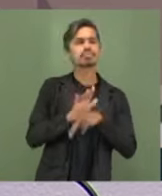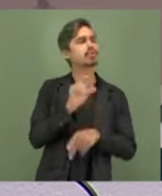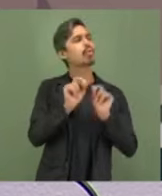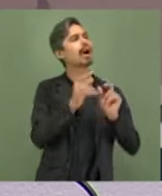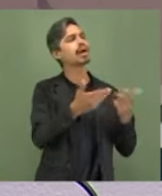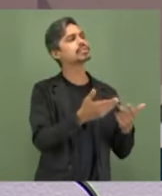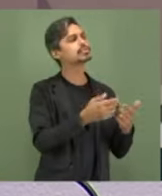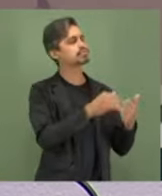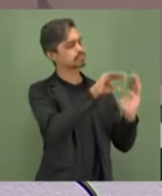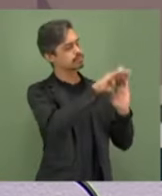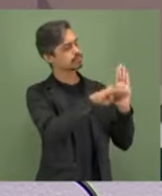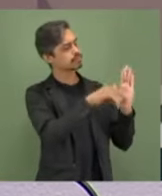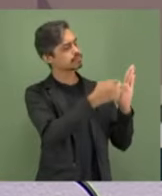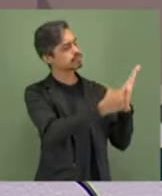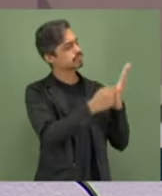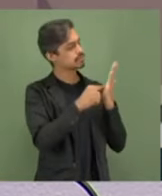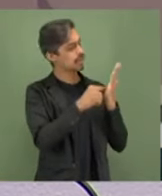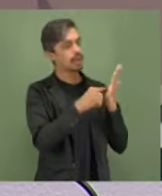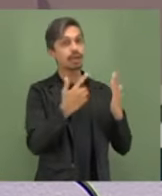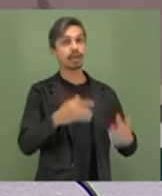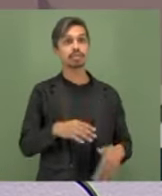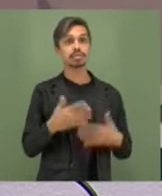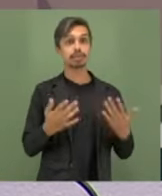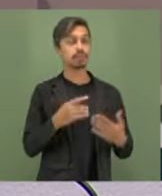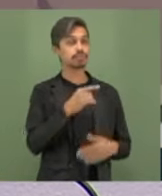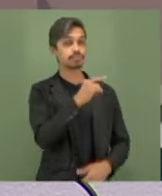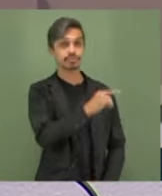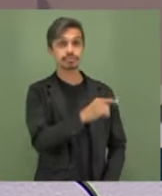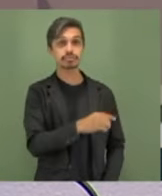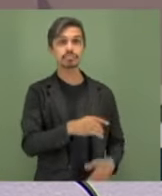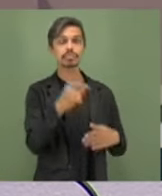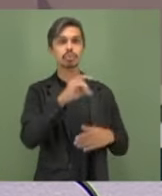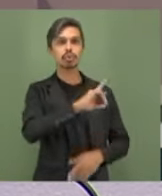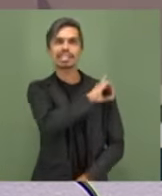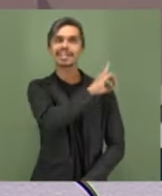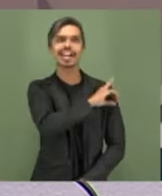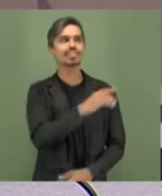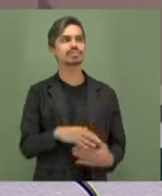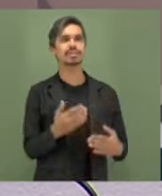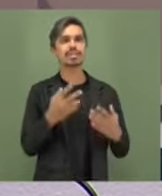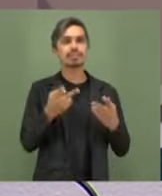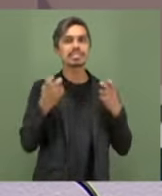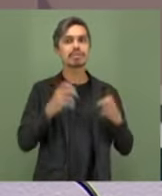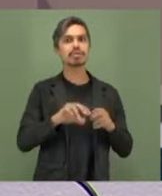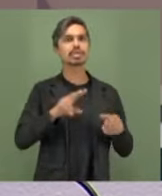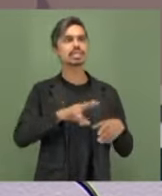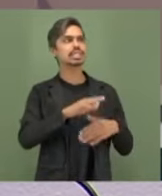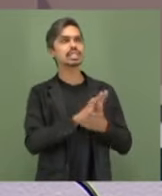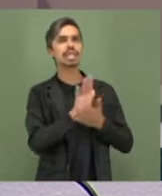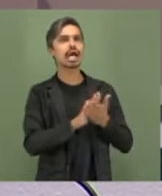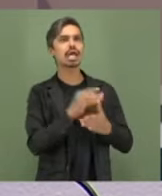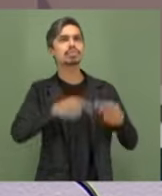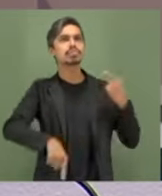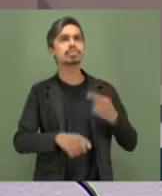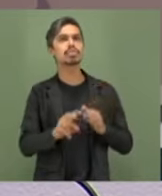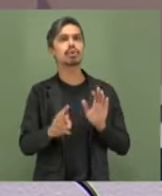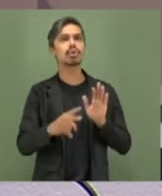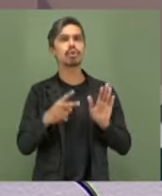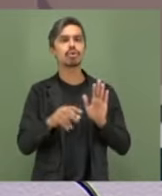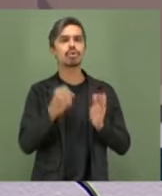as perguntas que lhe têm que ser feitas. Ou seja, nada a ver com o visto. E bem ali à frente, por